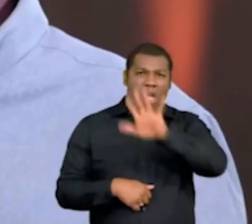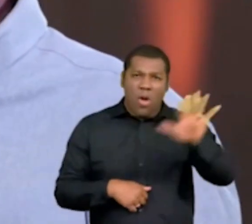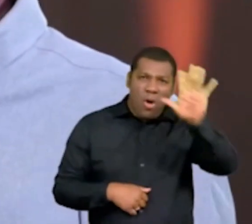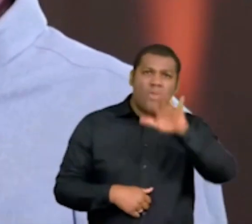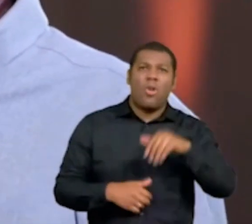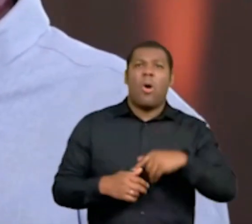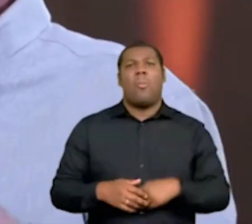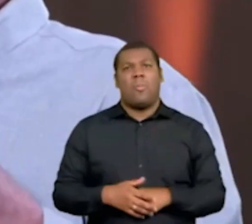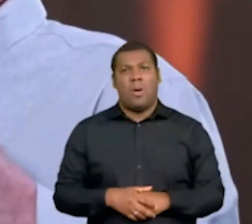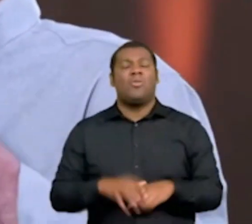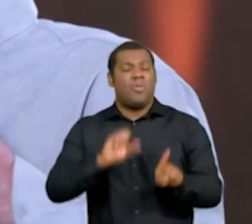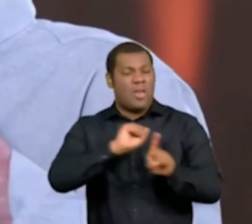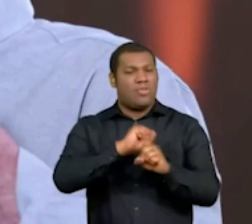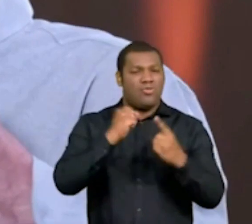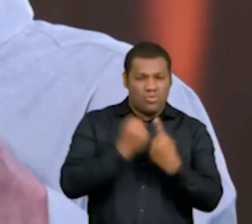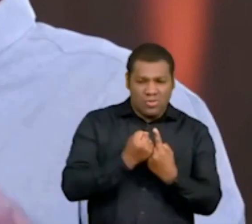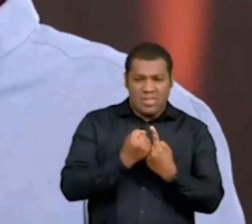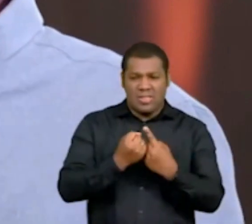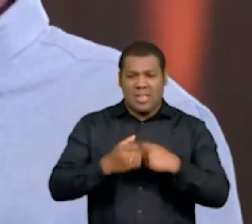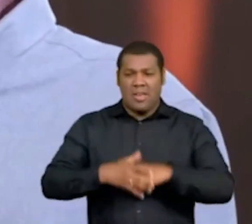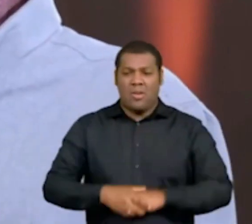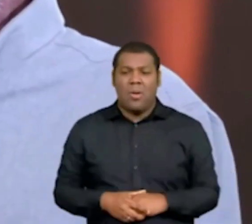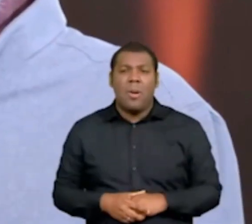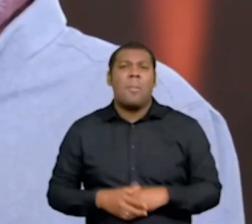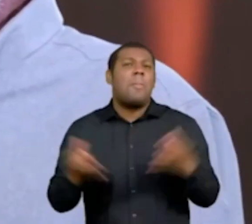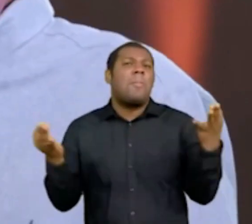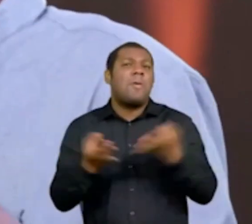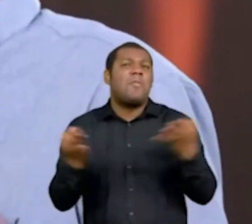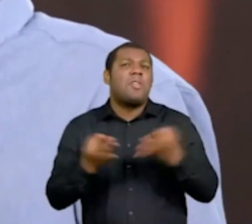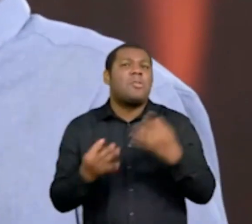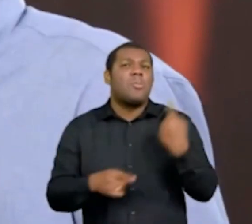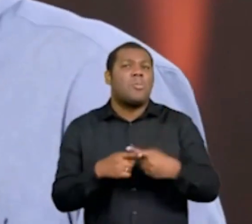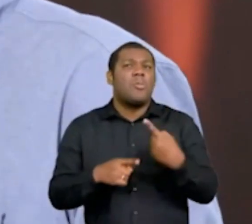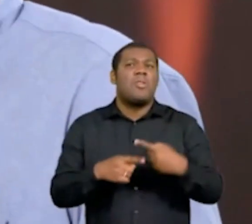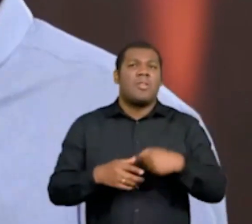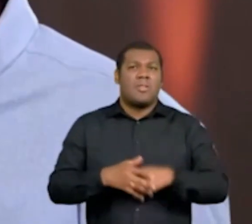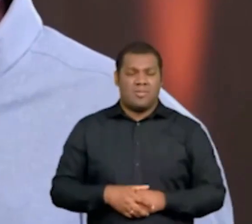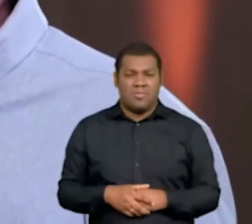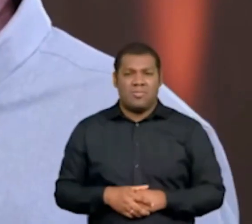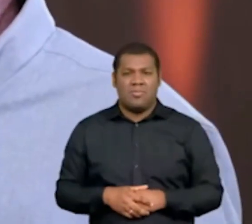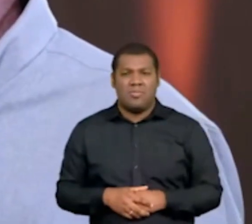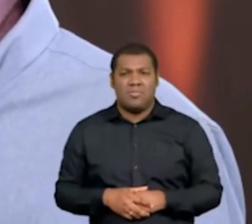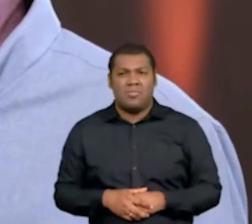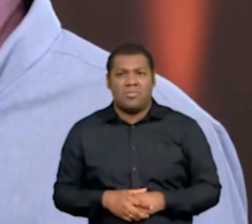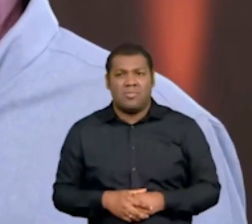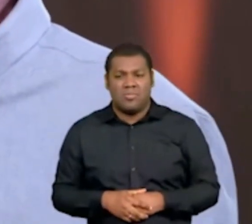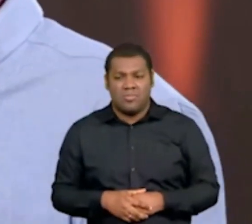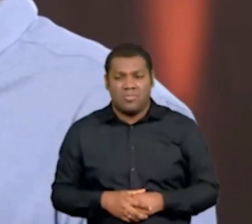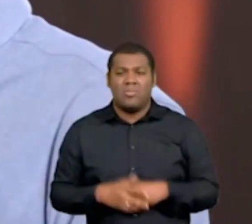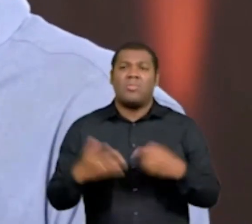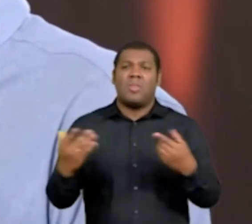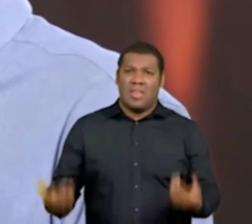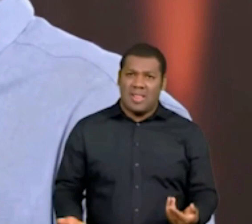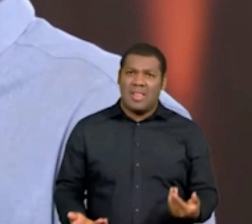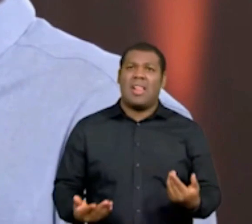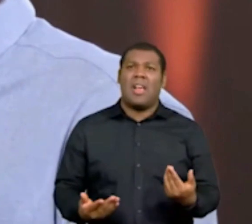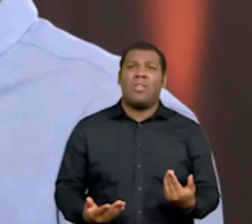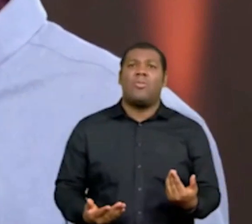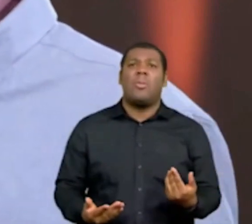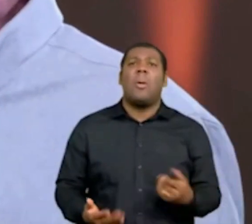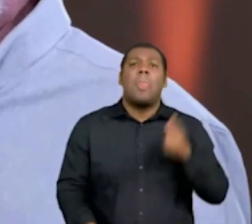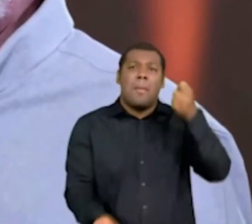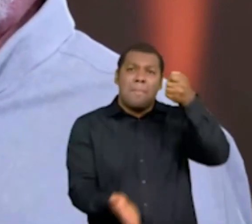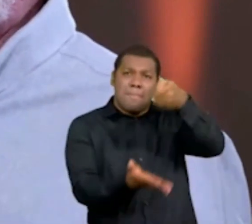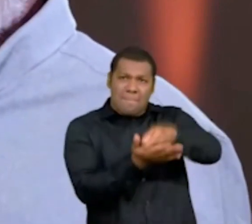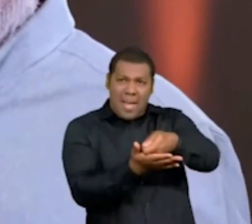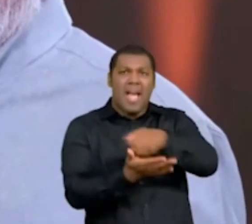países, é feito porque há uma contribuição equânime, mais justa do pagamento do imposto de renda.